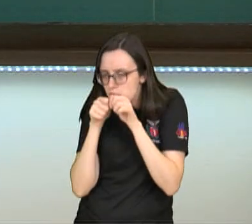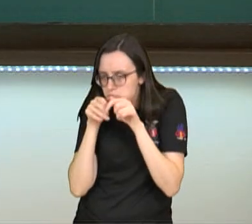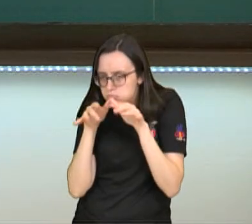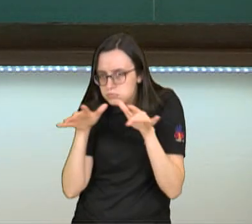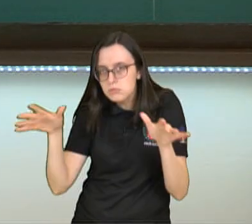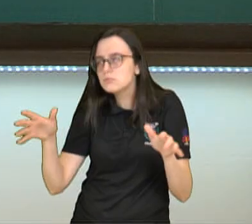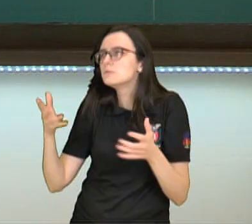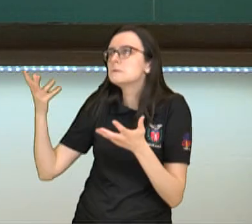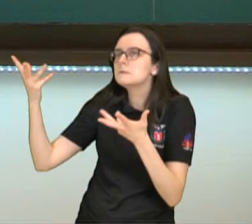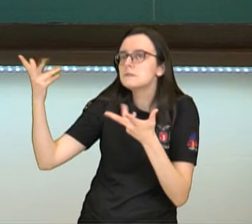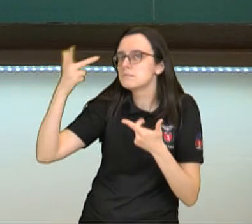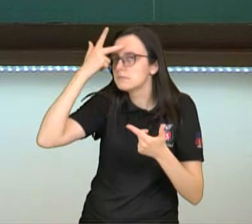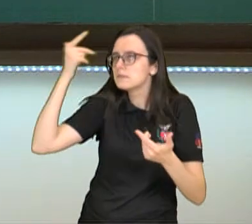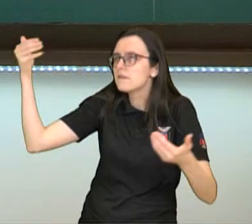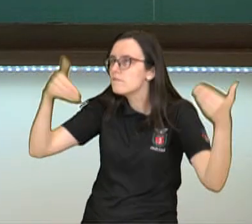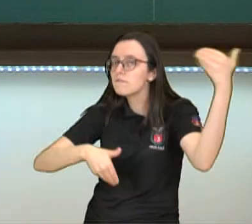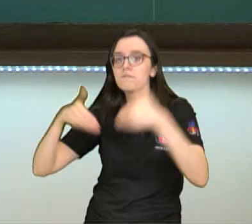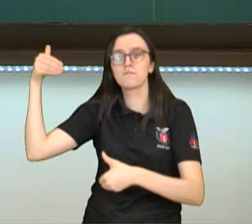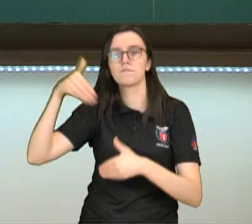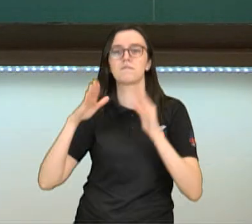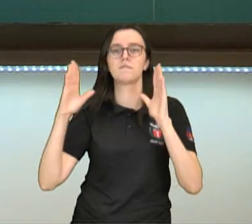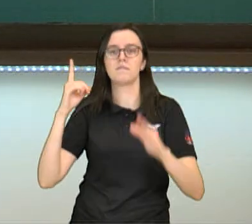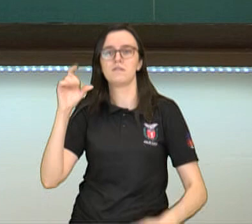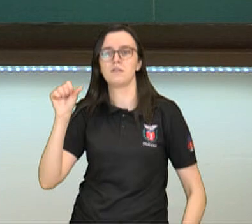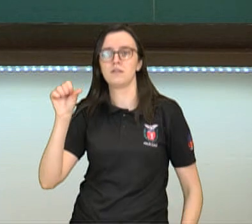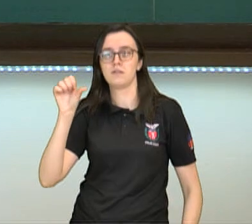atrair turistas a partir da década de 80.